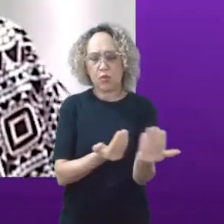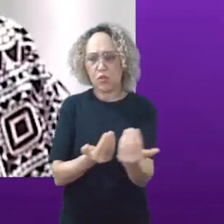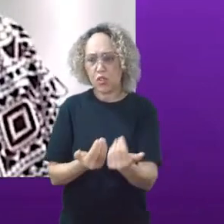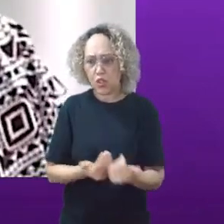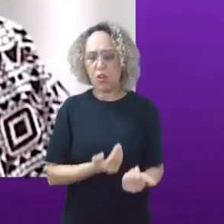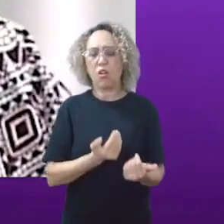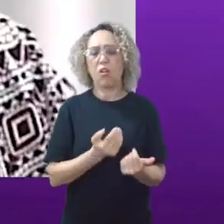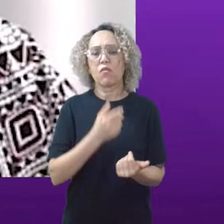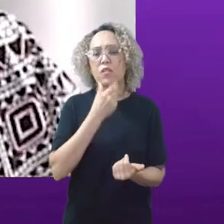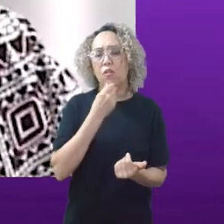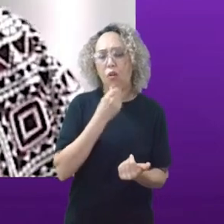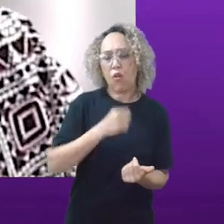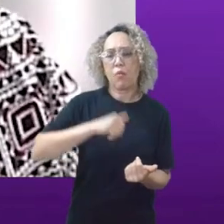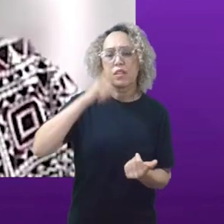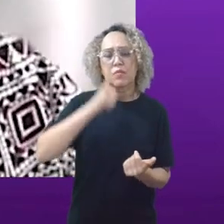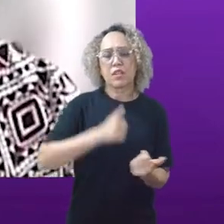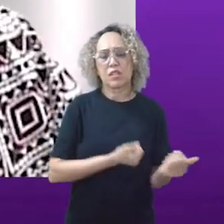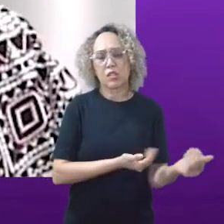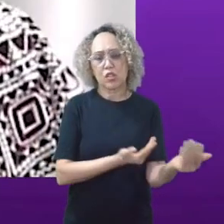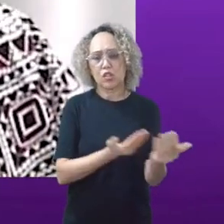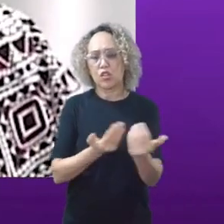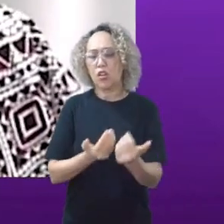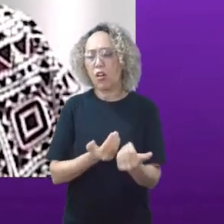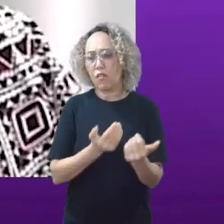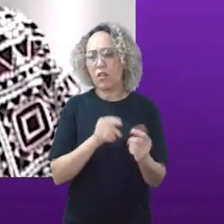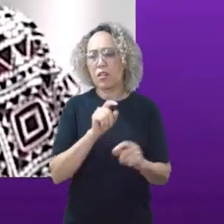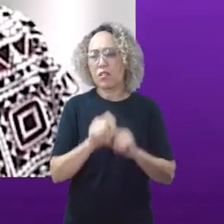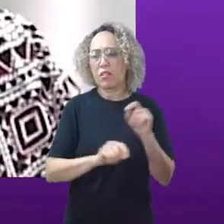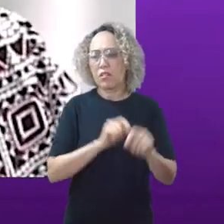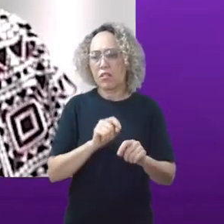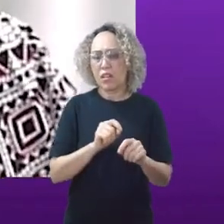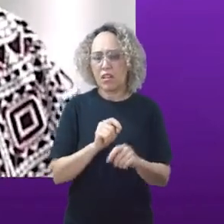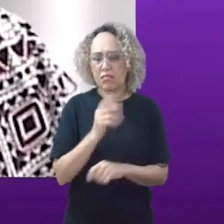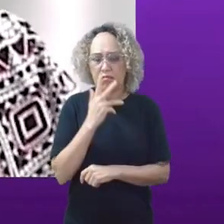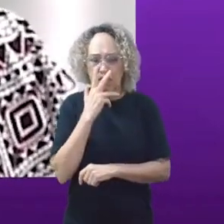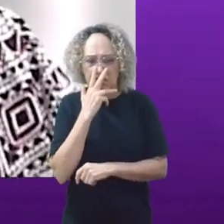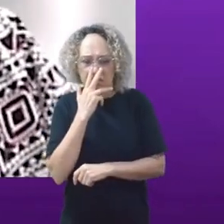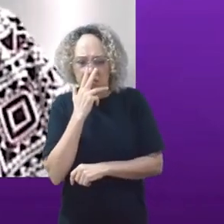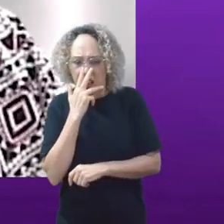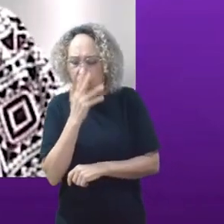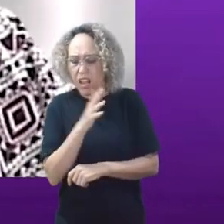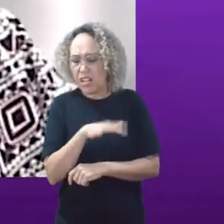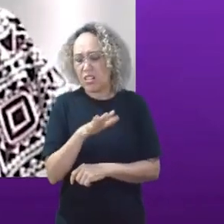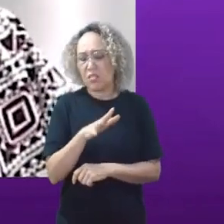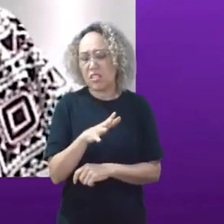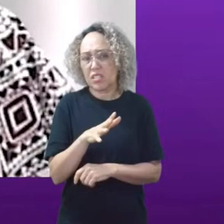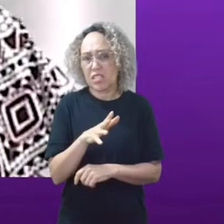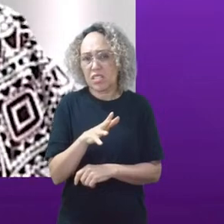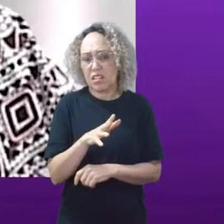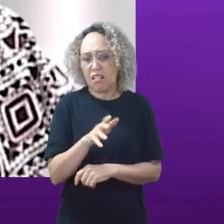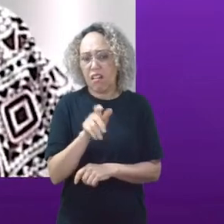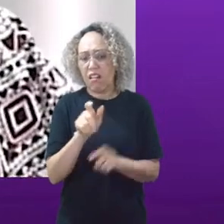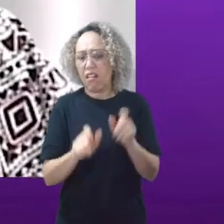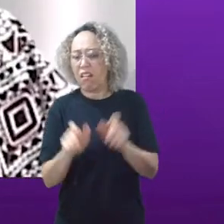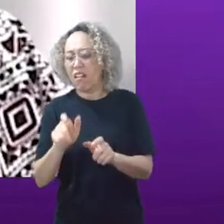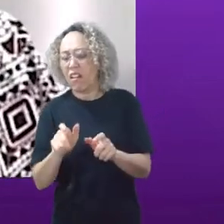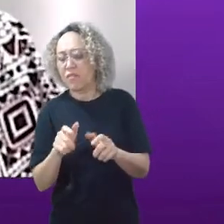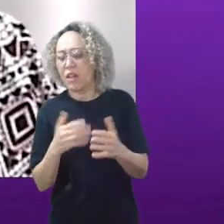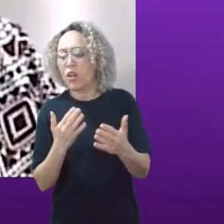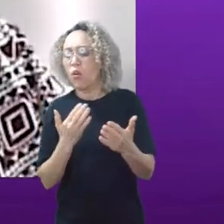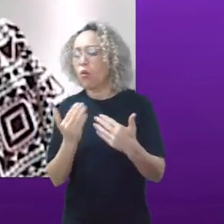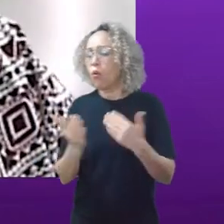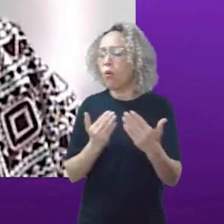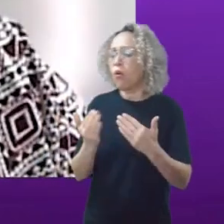muitos meninos e meninas jovens que, por vezes, acham que não tem condição de negociar com a pessoa que